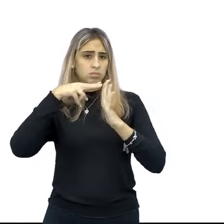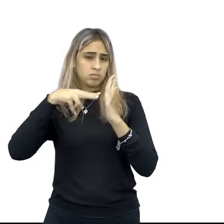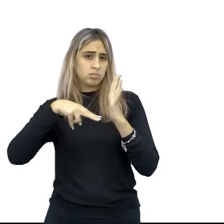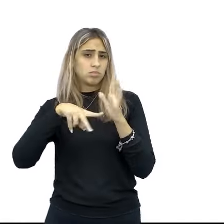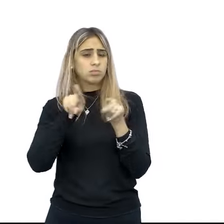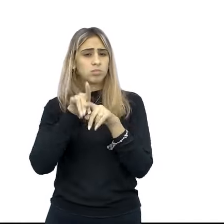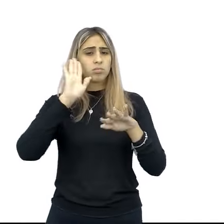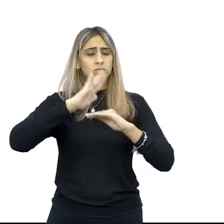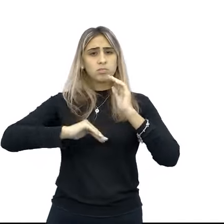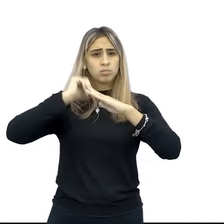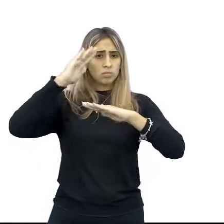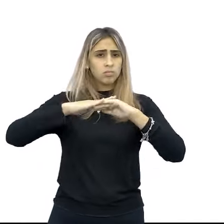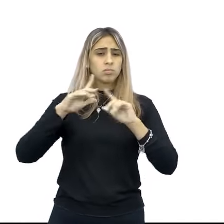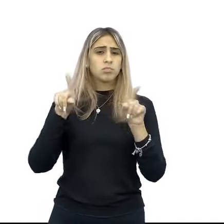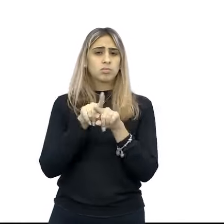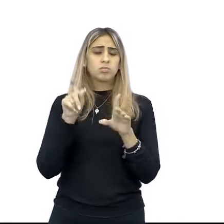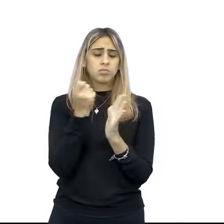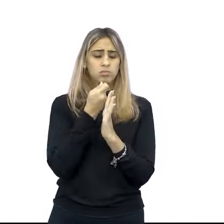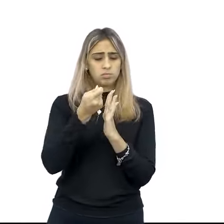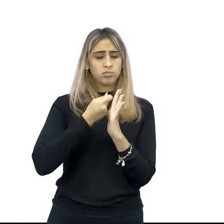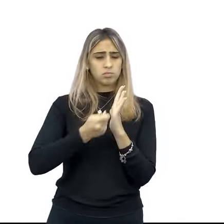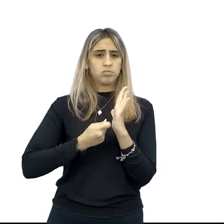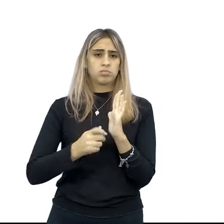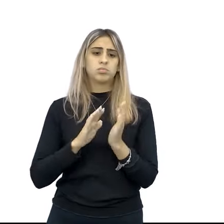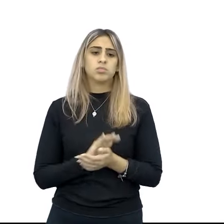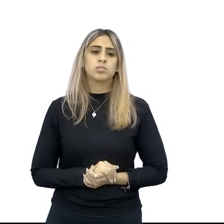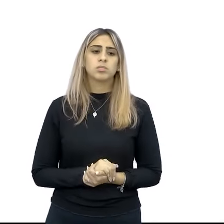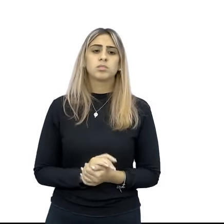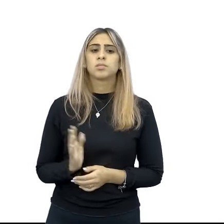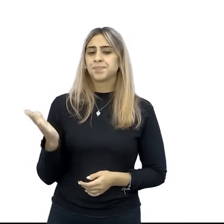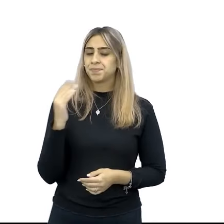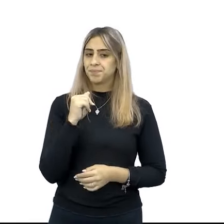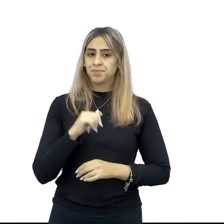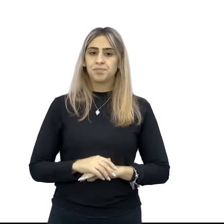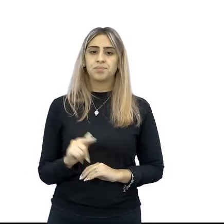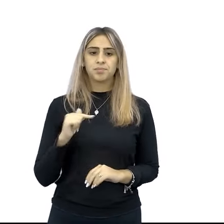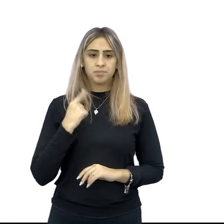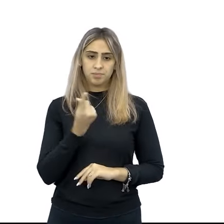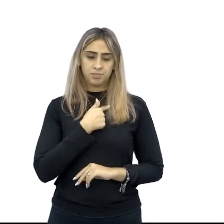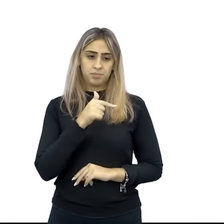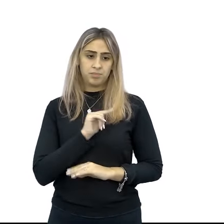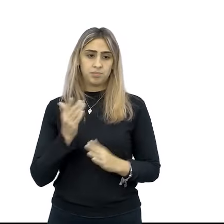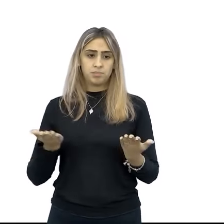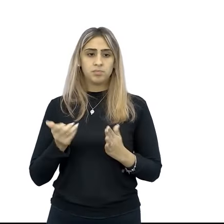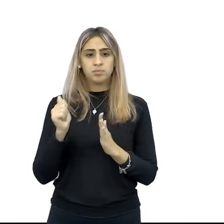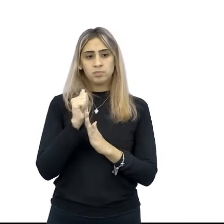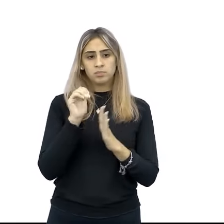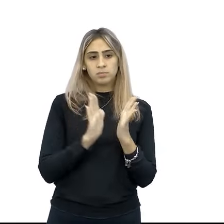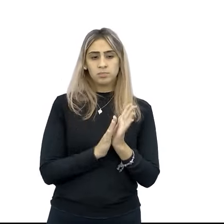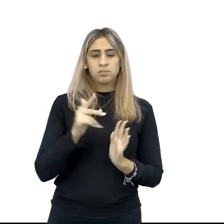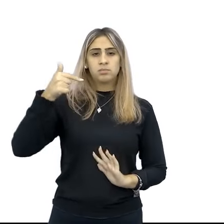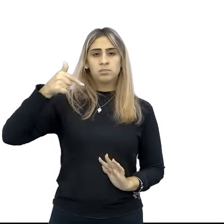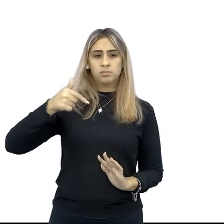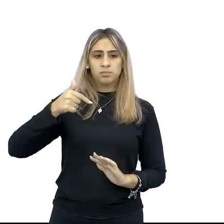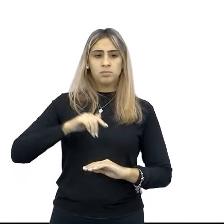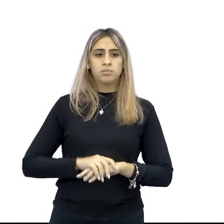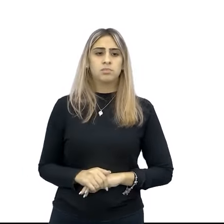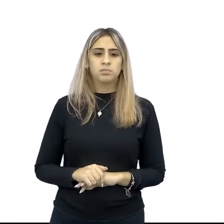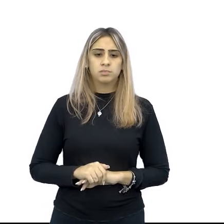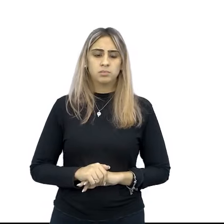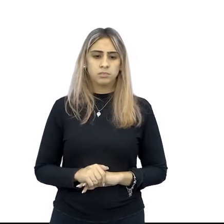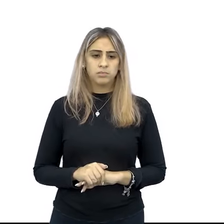e as habilidades de escrita. Então, vamos lá. Nós temos agora a atividade que está posta